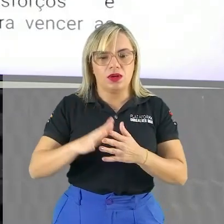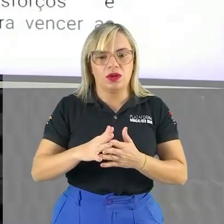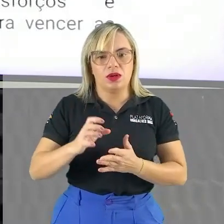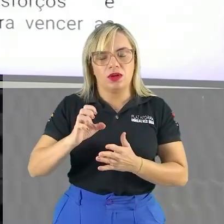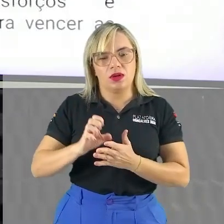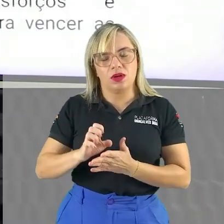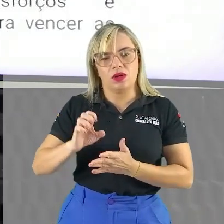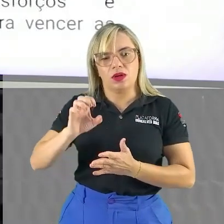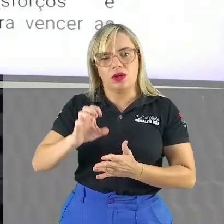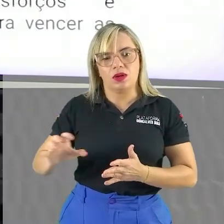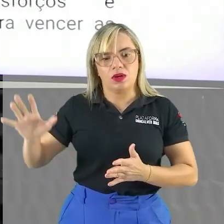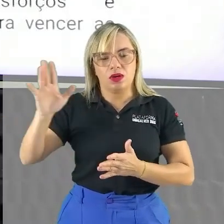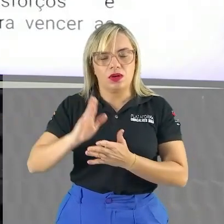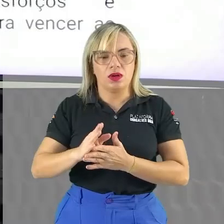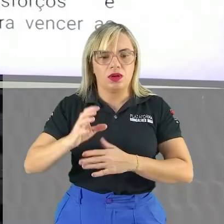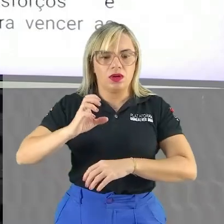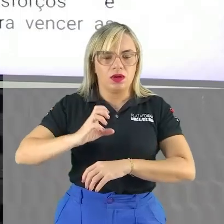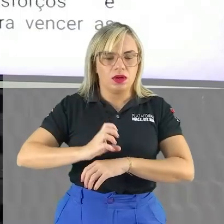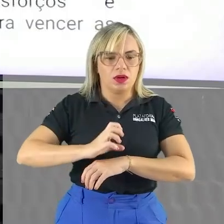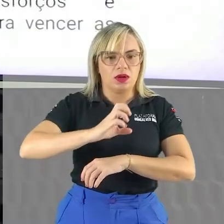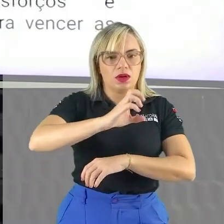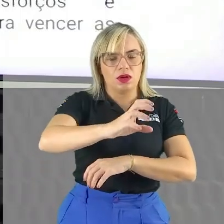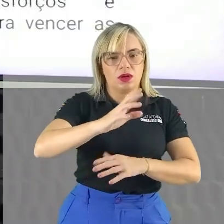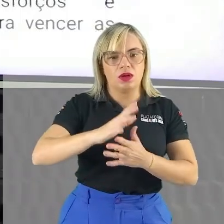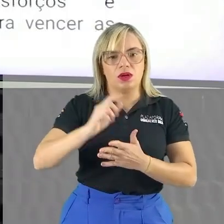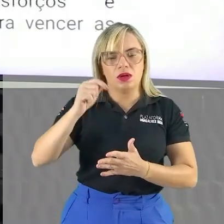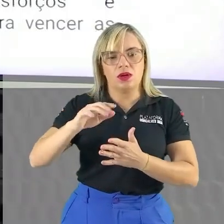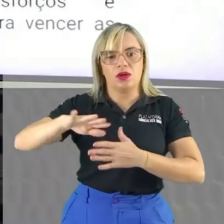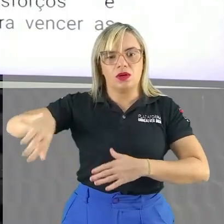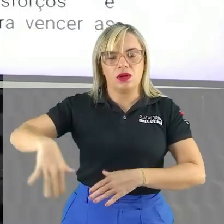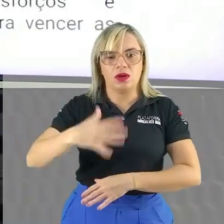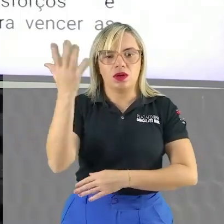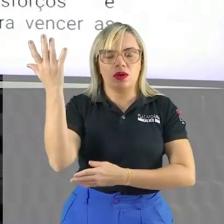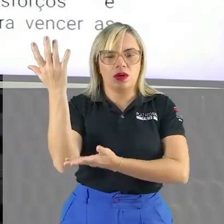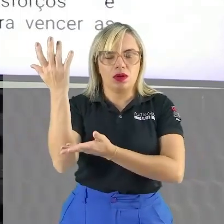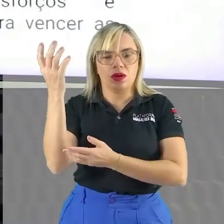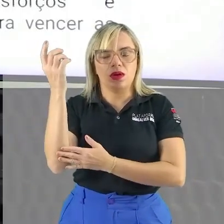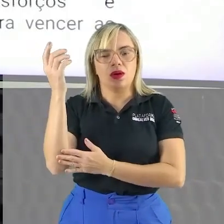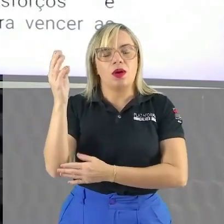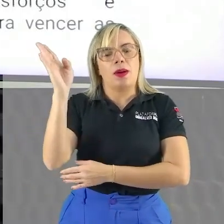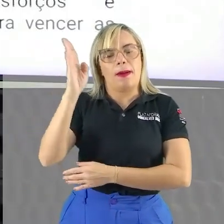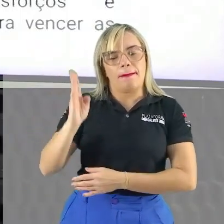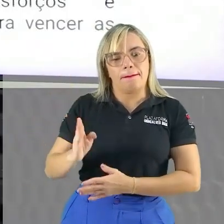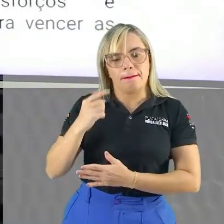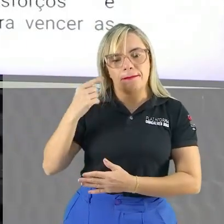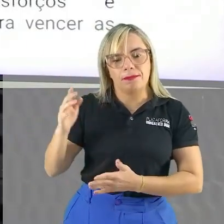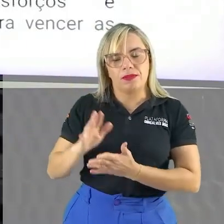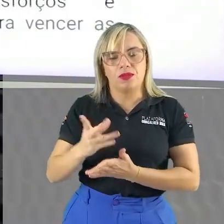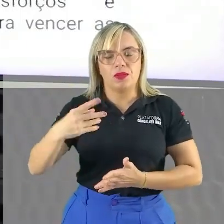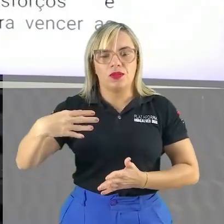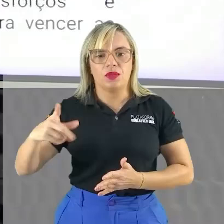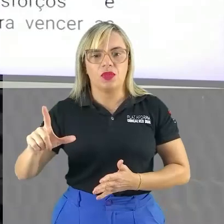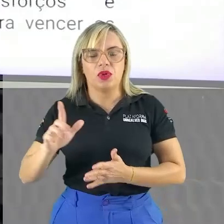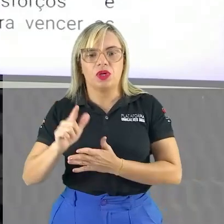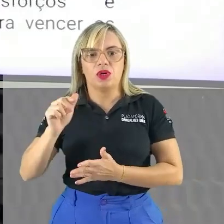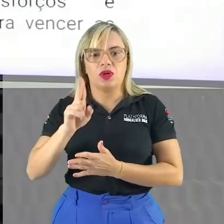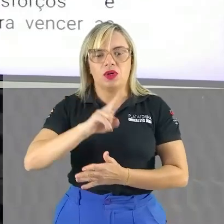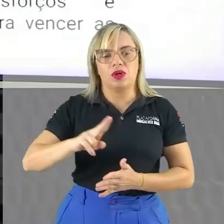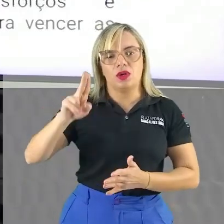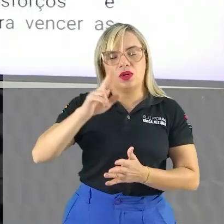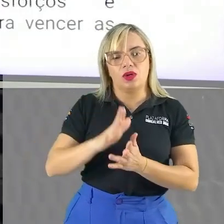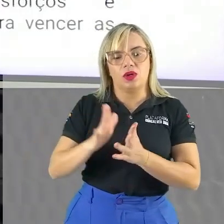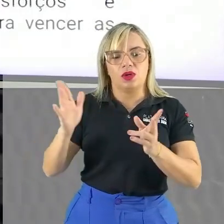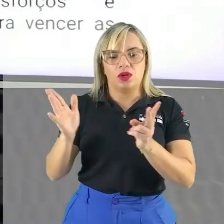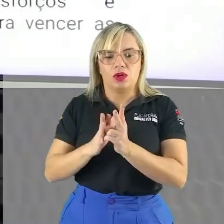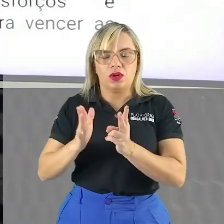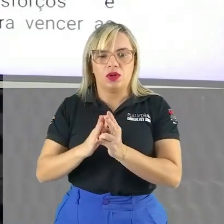ser o pau-brasil, ainda quando chega, né, Cabral aqui, sua missão no Brasil, ainda utilizando os indígenas para retirar o pau e jogar isso